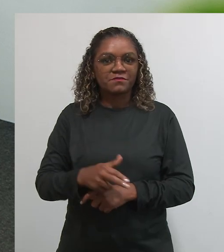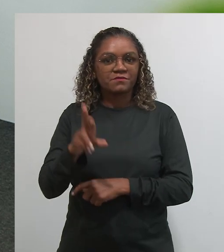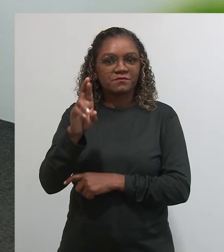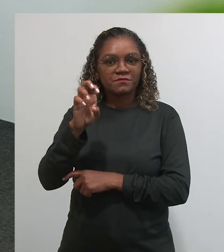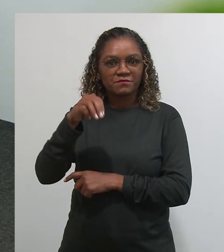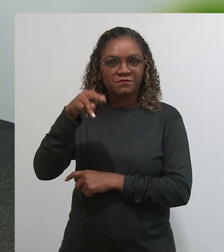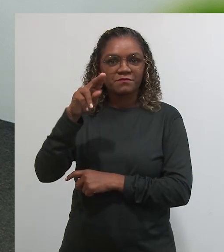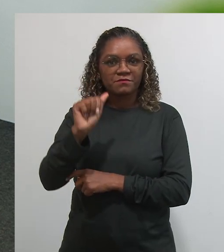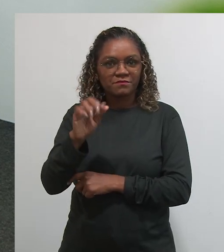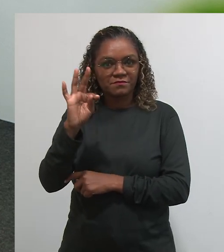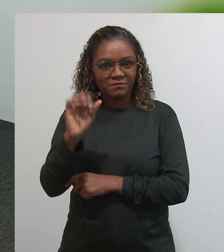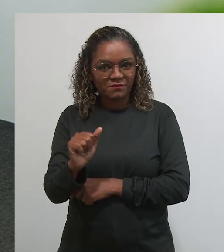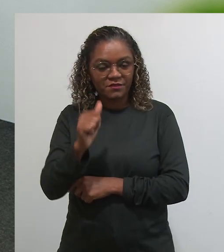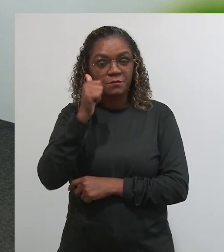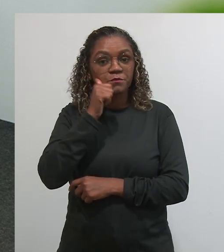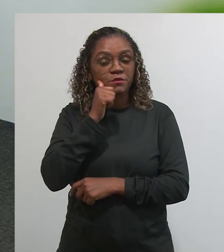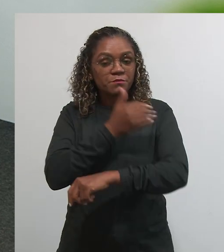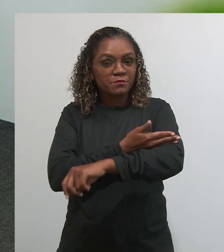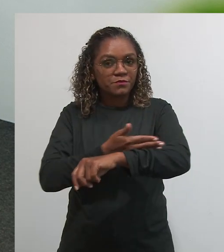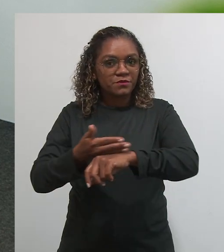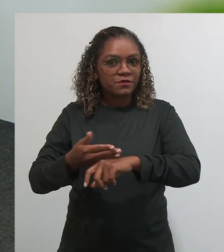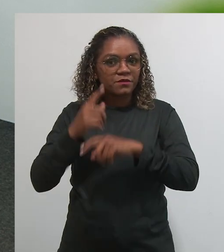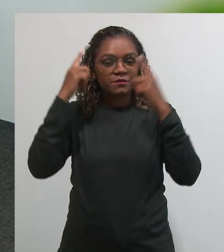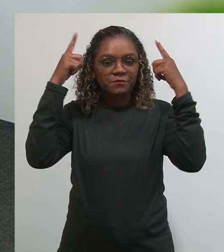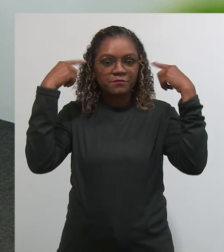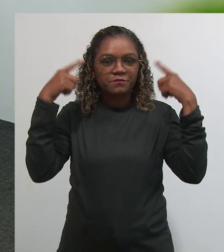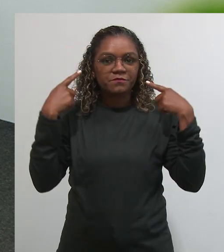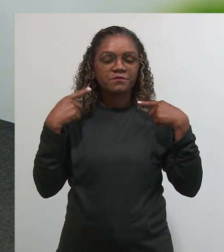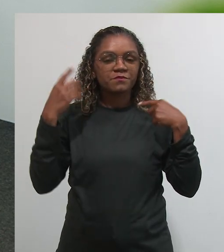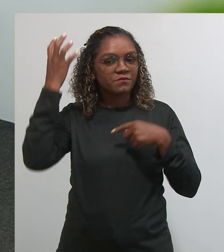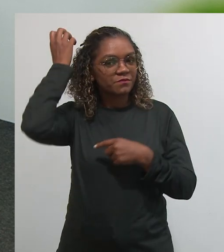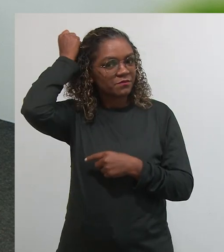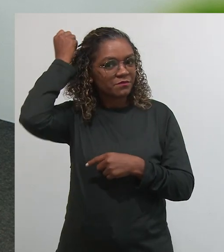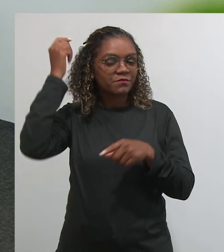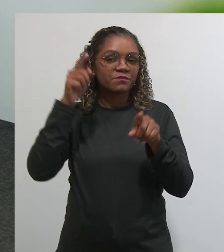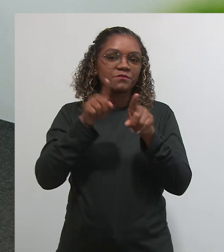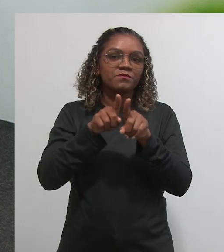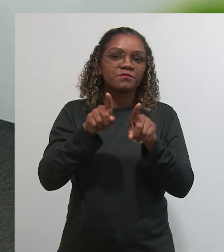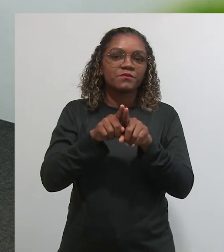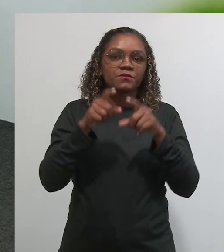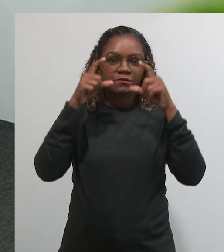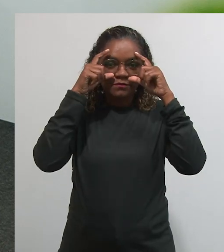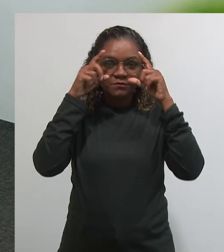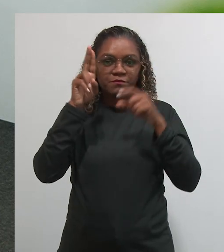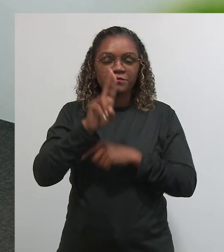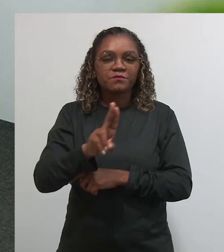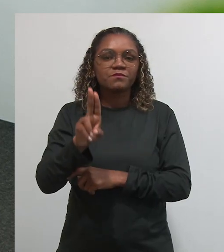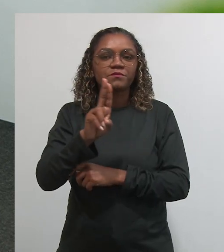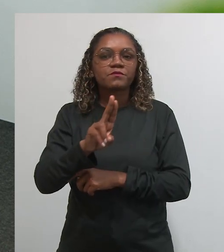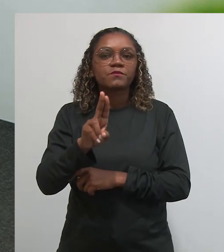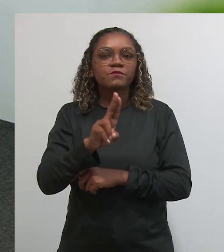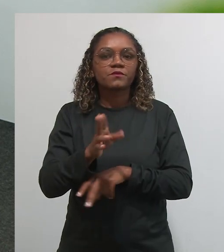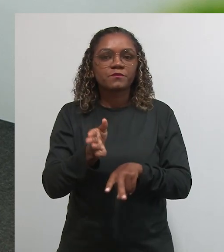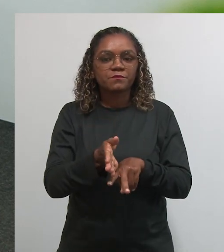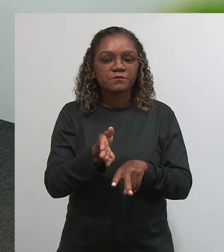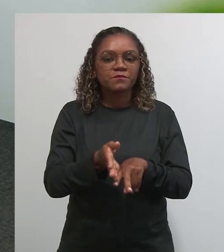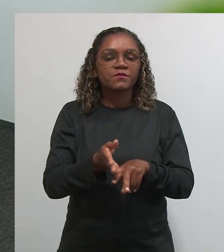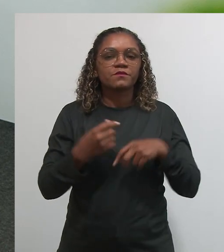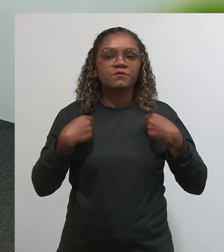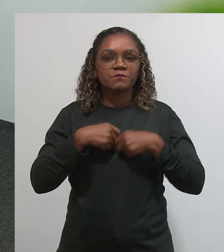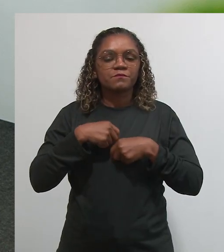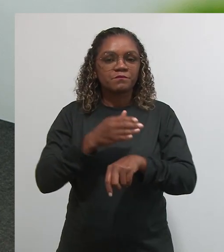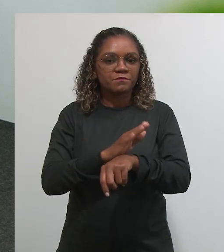Nobre, sou uma mulher branca de cabelos cacheados amarrado, usando óculos, uma roupa preta com um colete